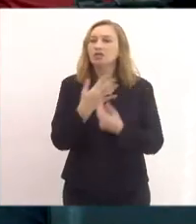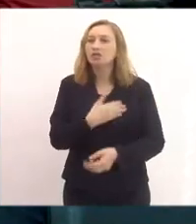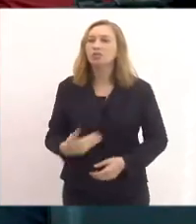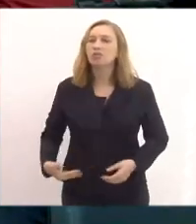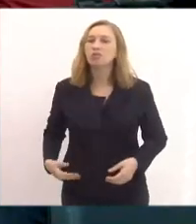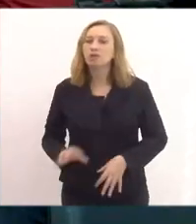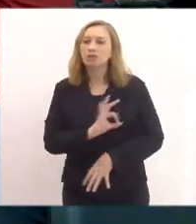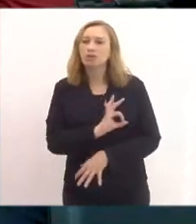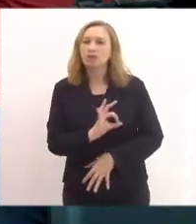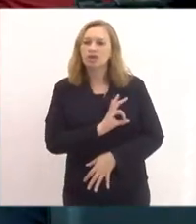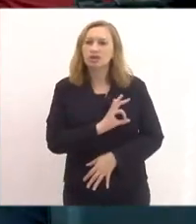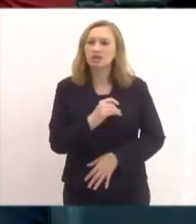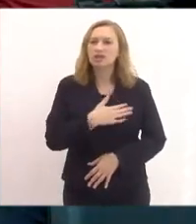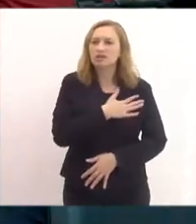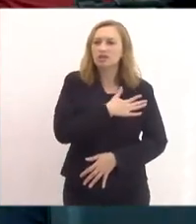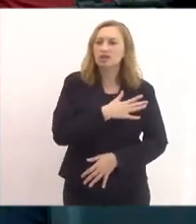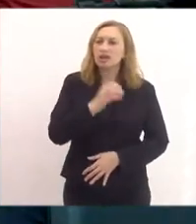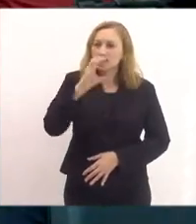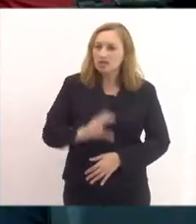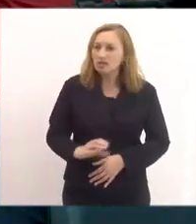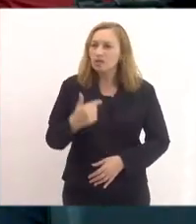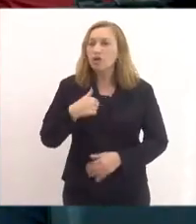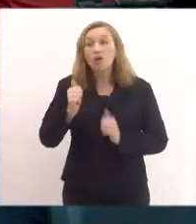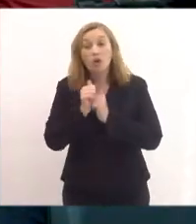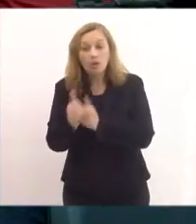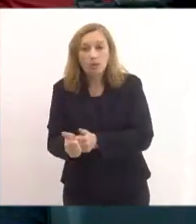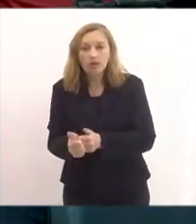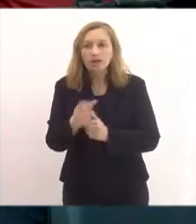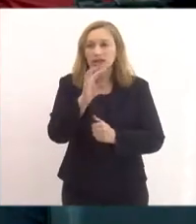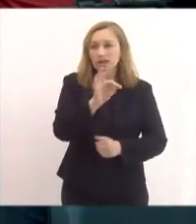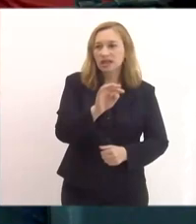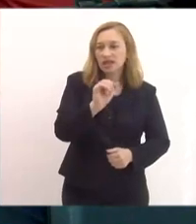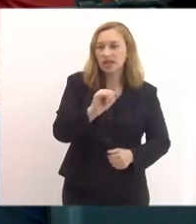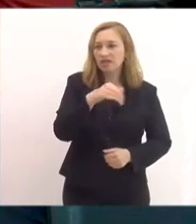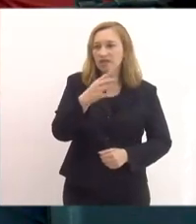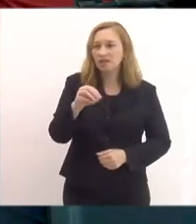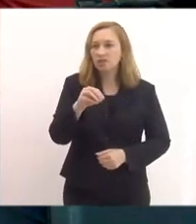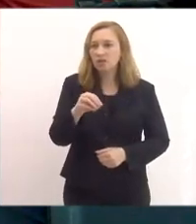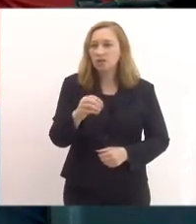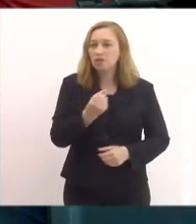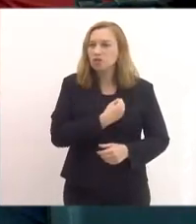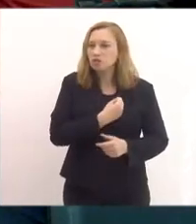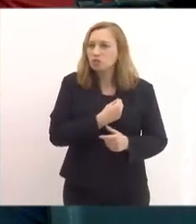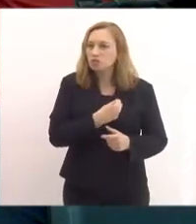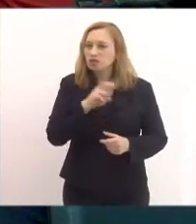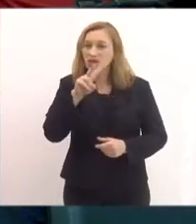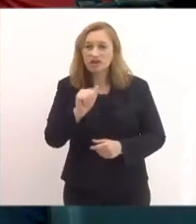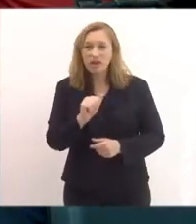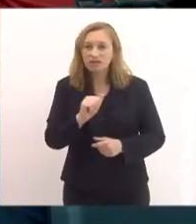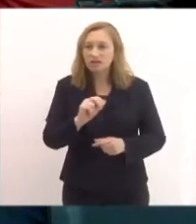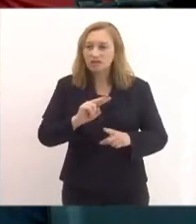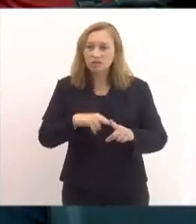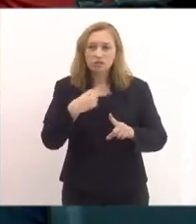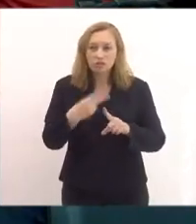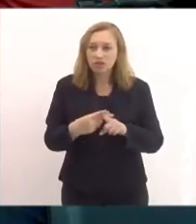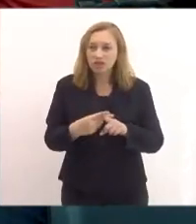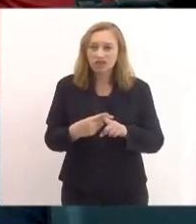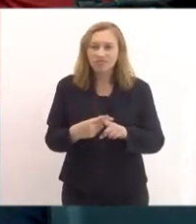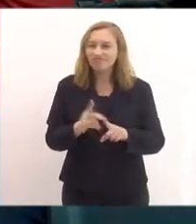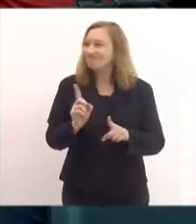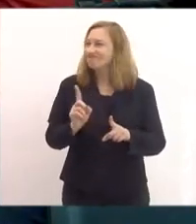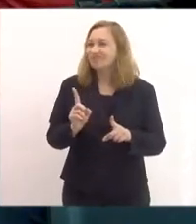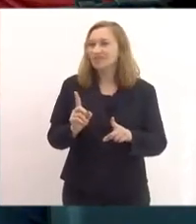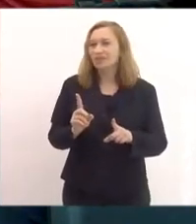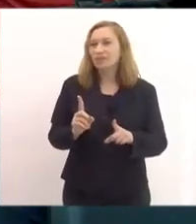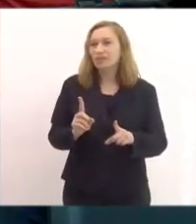acompanhei. O TAF, o tafão, não aumenta o número de vagas. Pelo contrário. Pelo contrário. Vai diminuir, vai